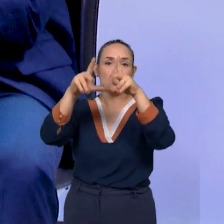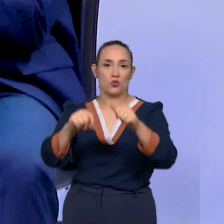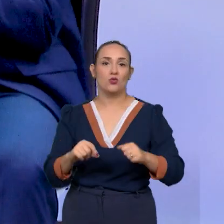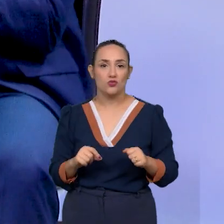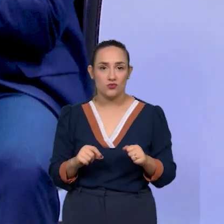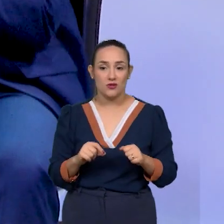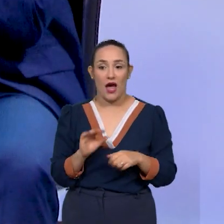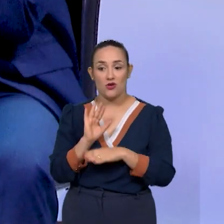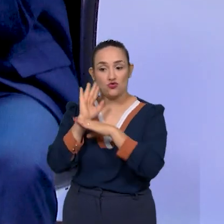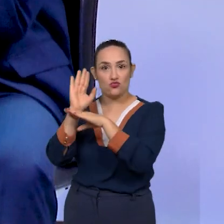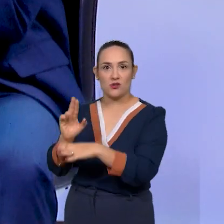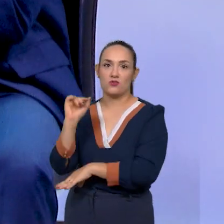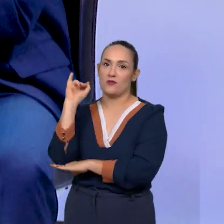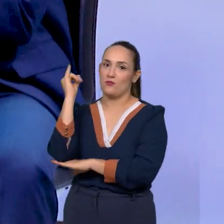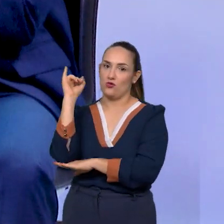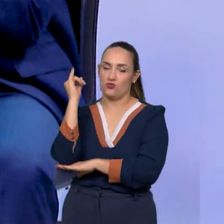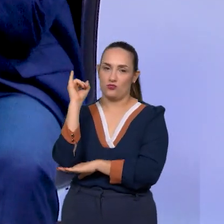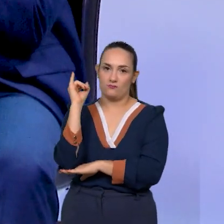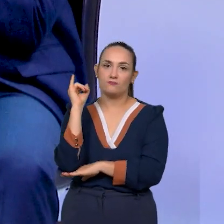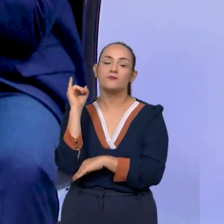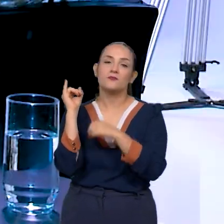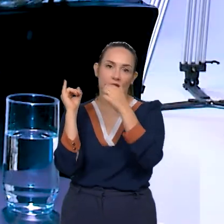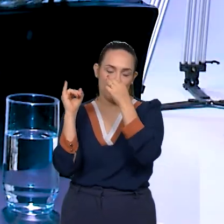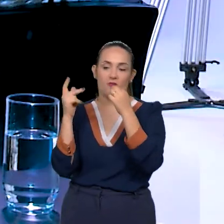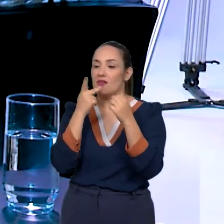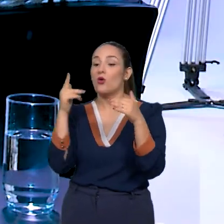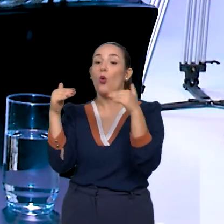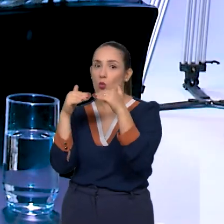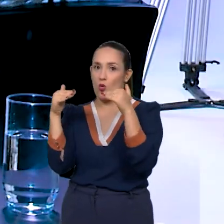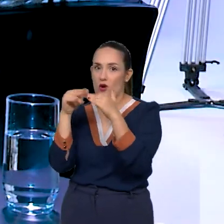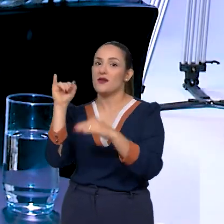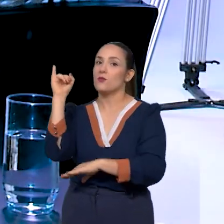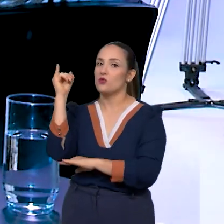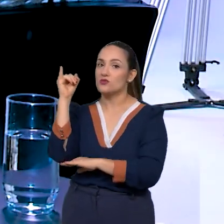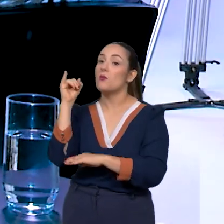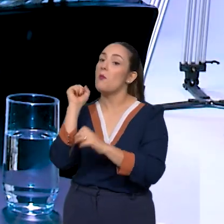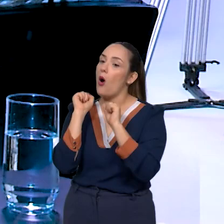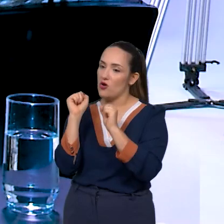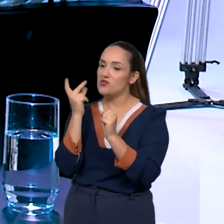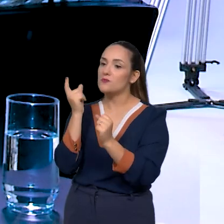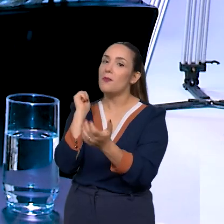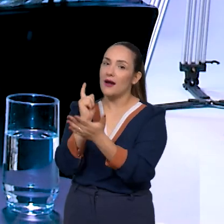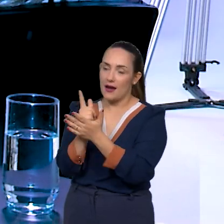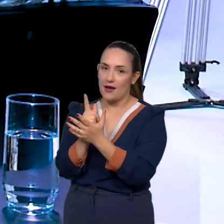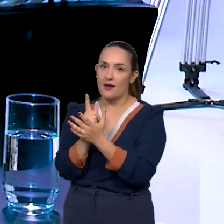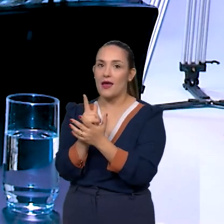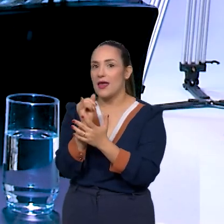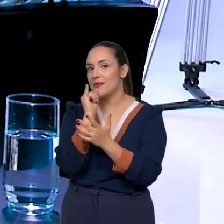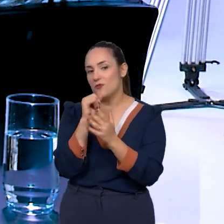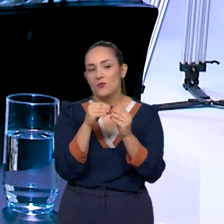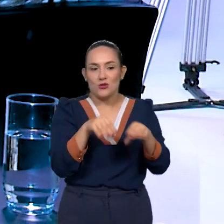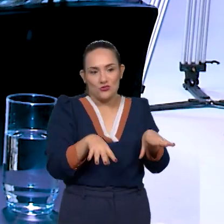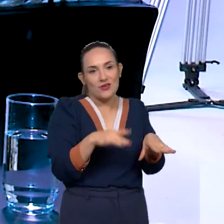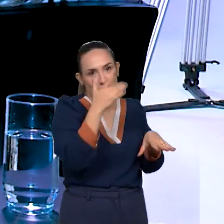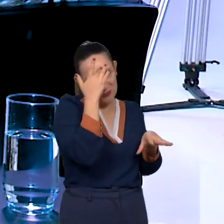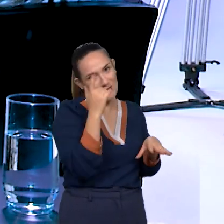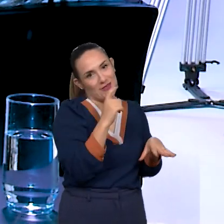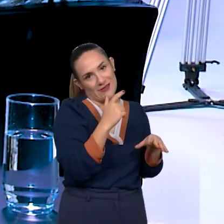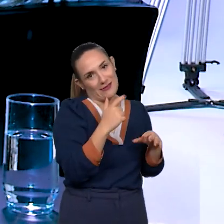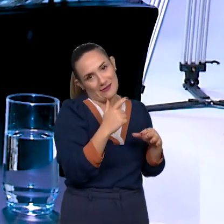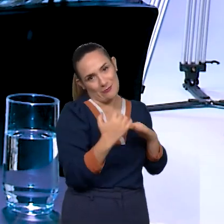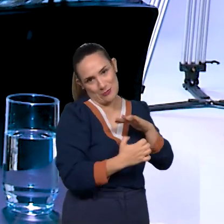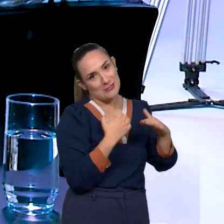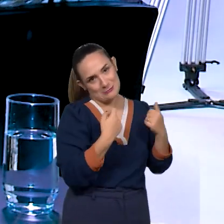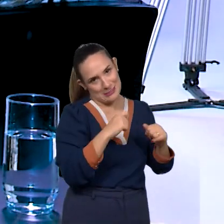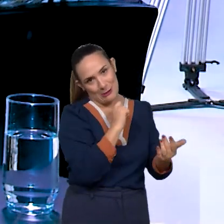fisco ou seja favorável ao fisco é como quando há possibilidade do fisco cobrar a gente pode traduzir como prejudicial ou